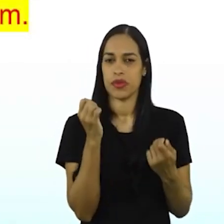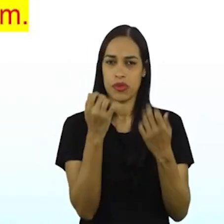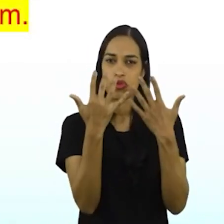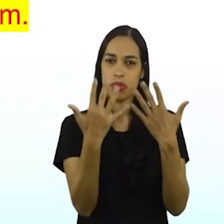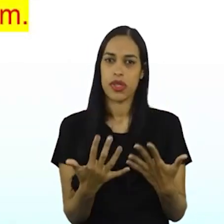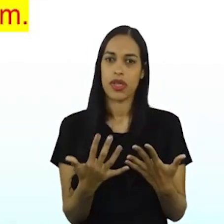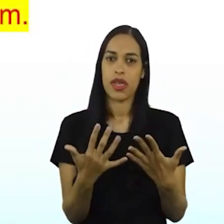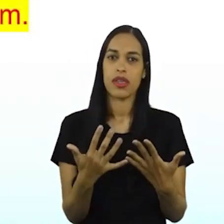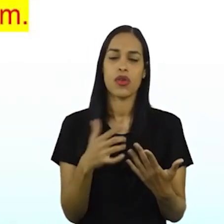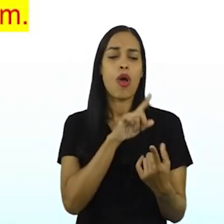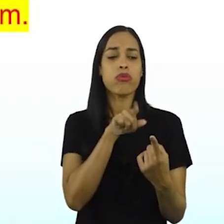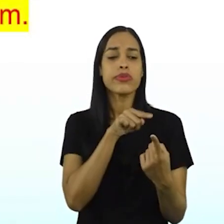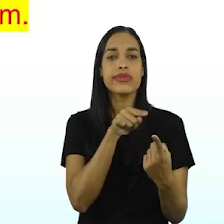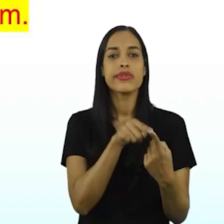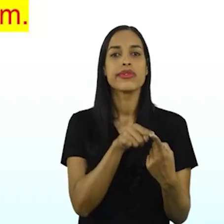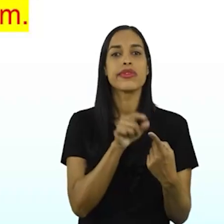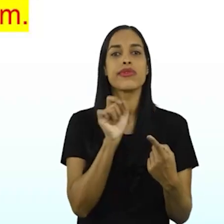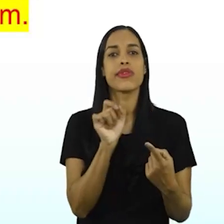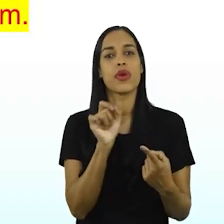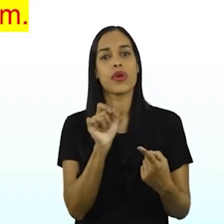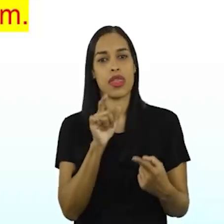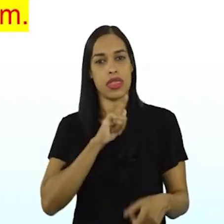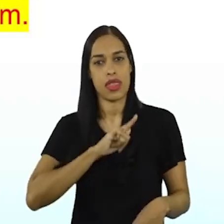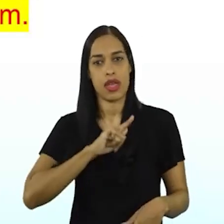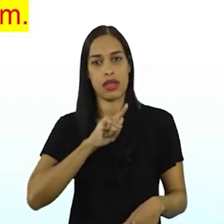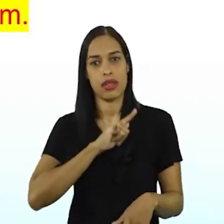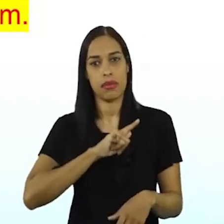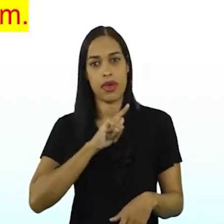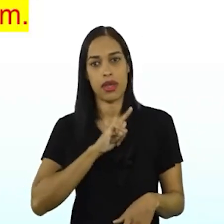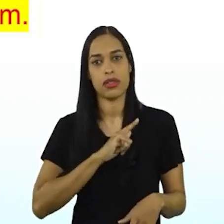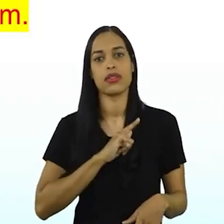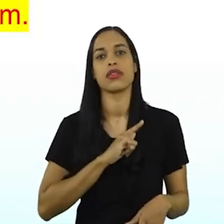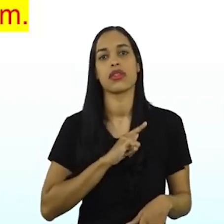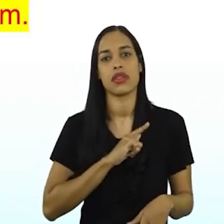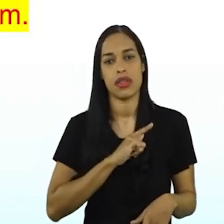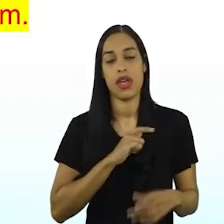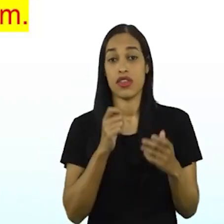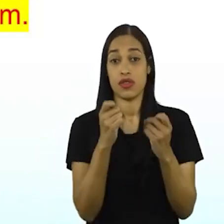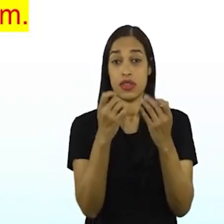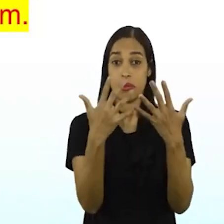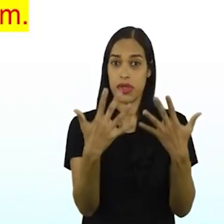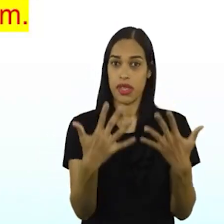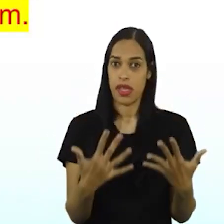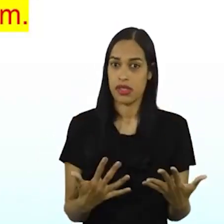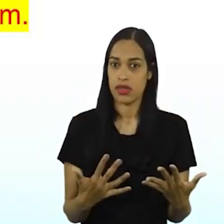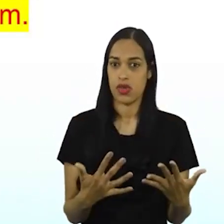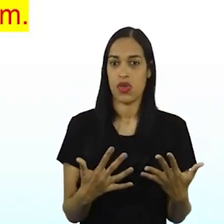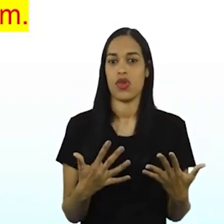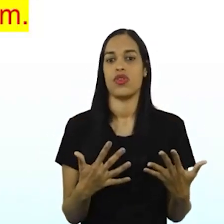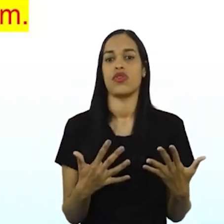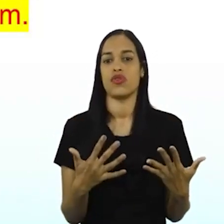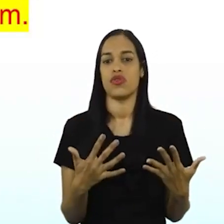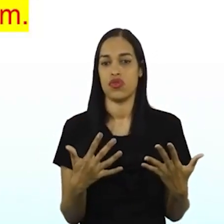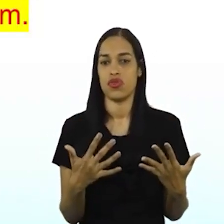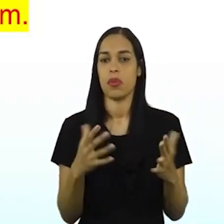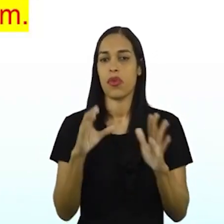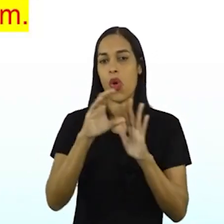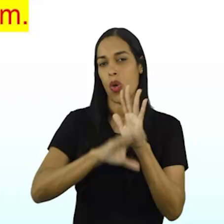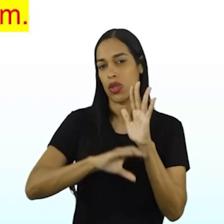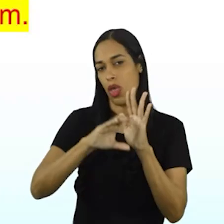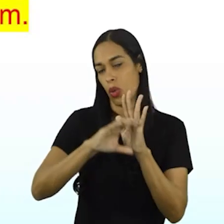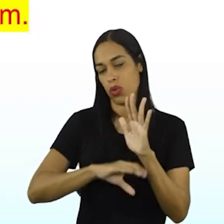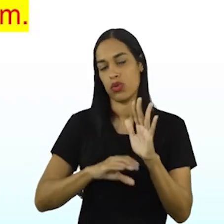falei, porque a intenção, o que você vai encontrar em gramáticas, né, é definições sobre determinados